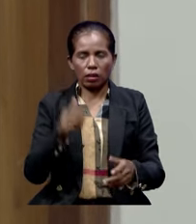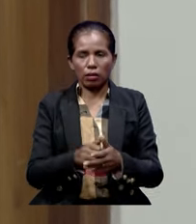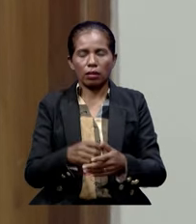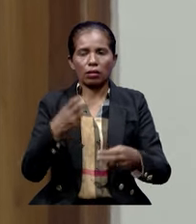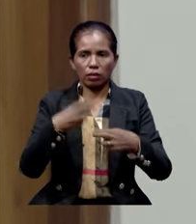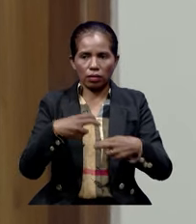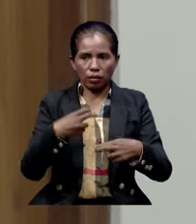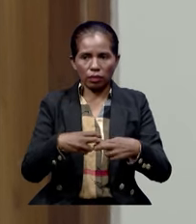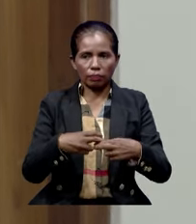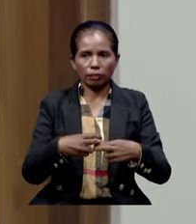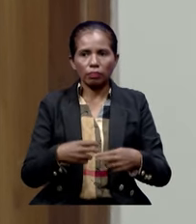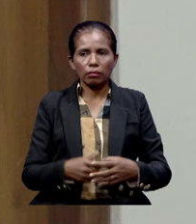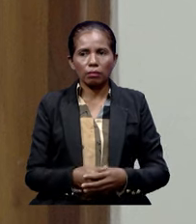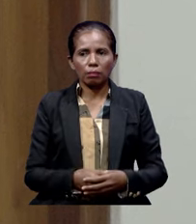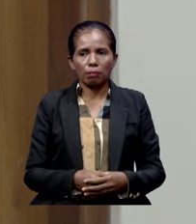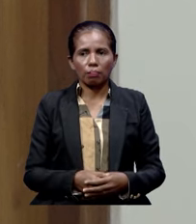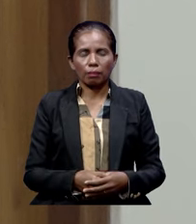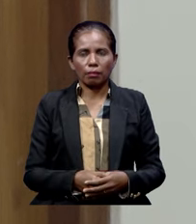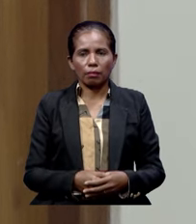desafio ka ladung